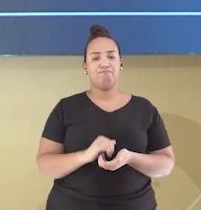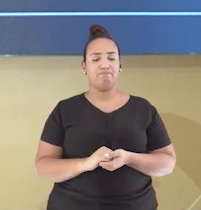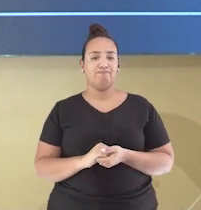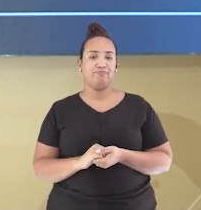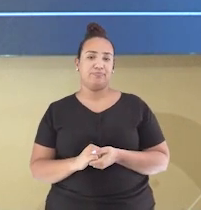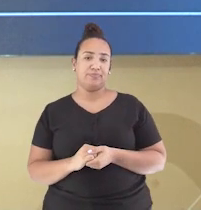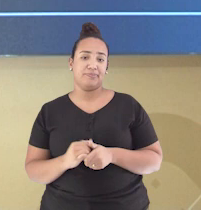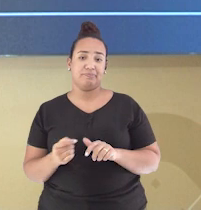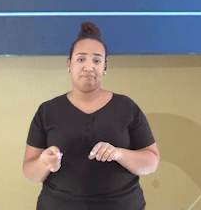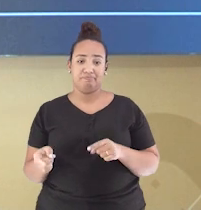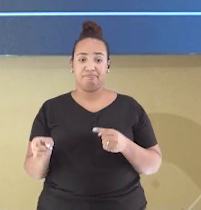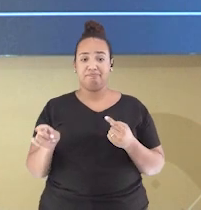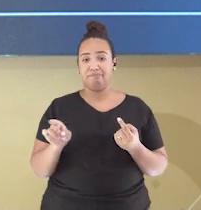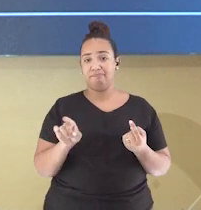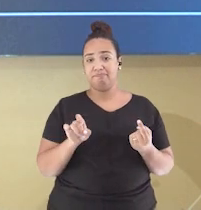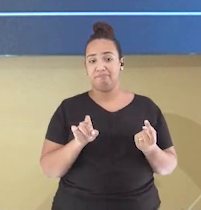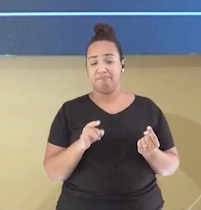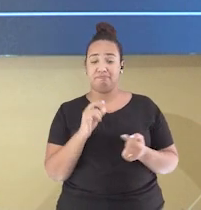Oh,